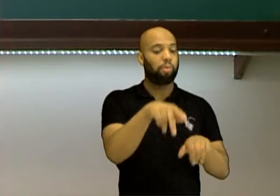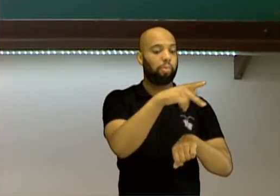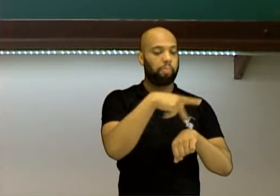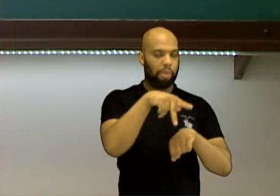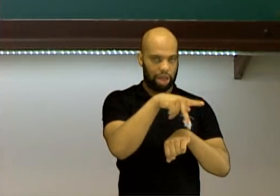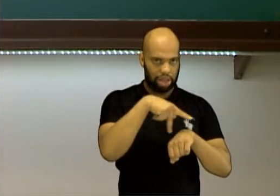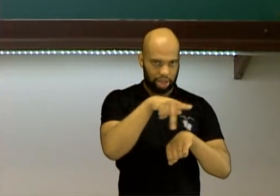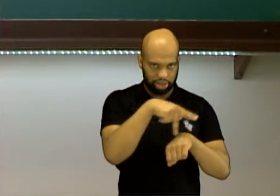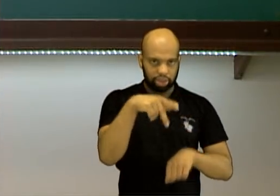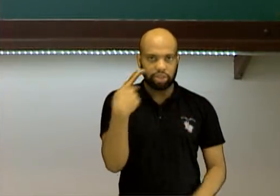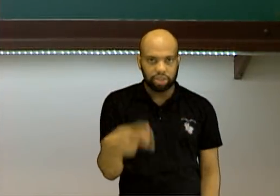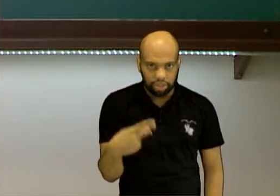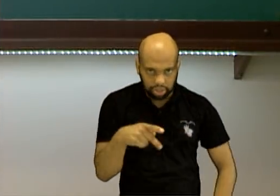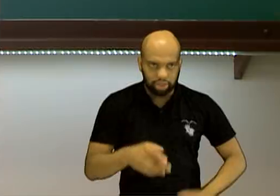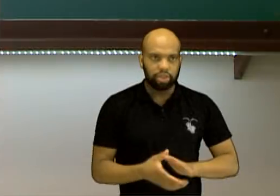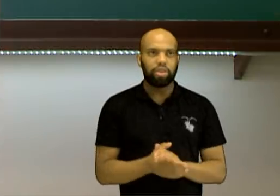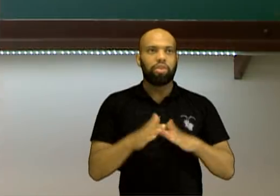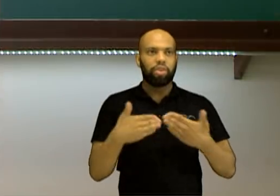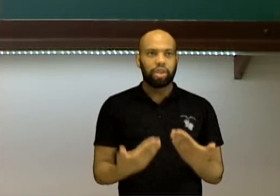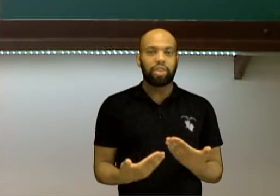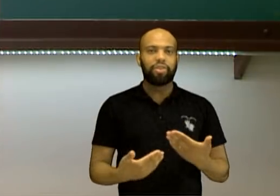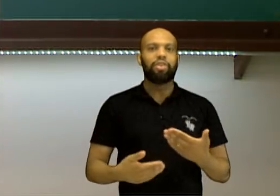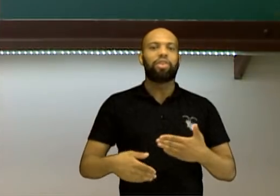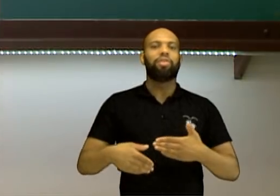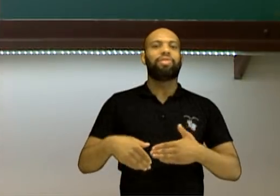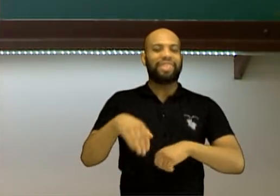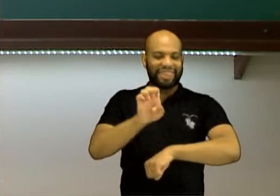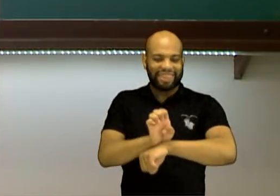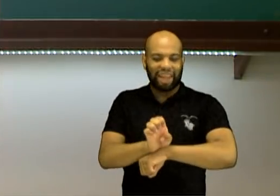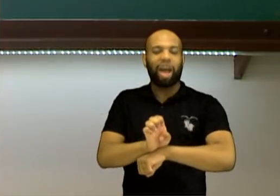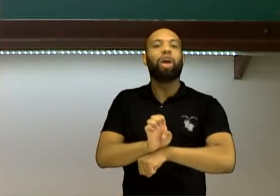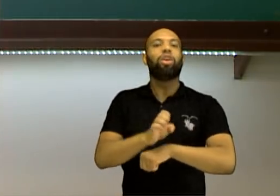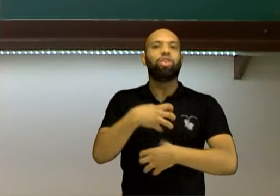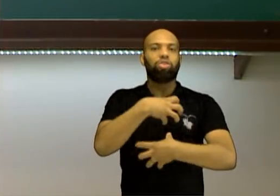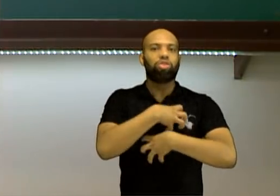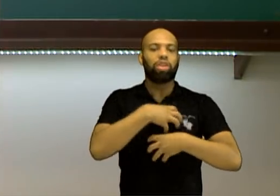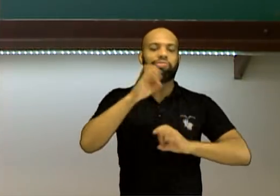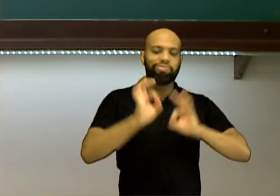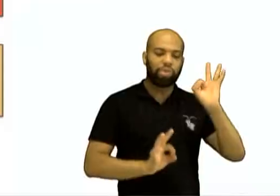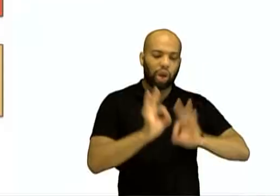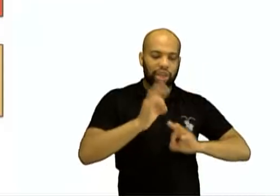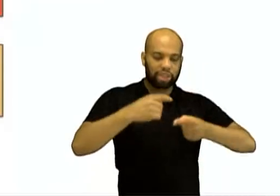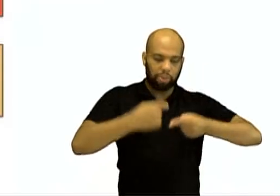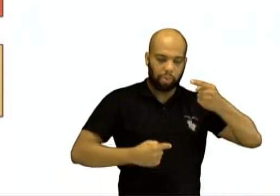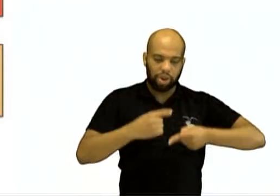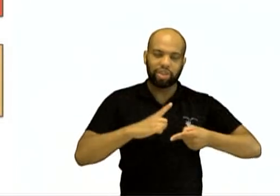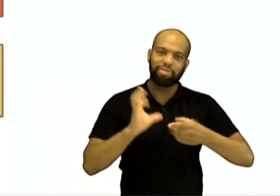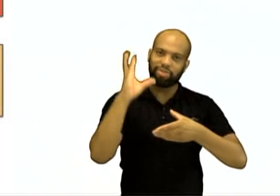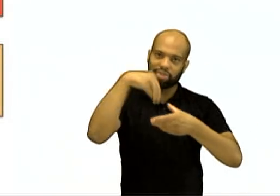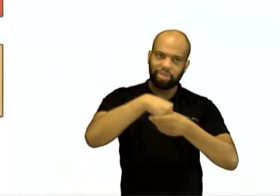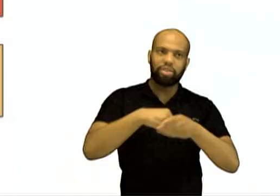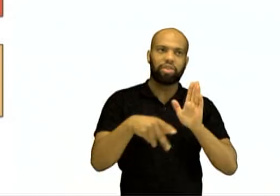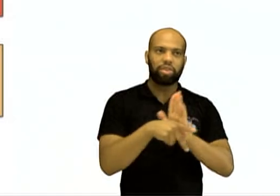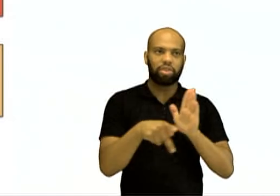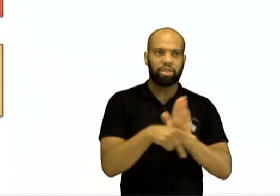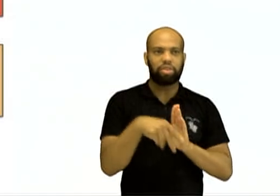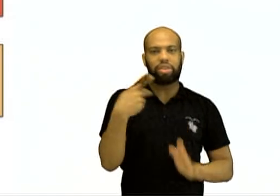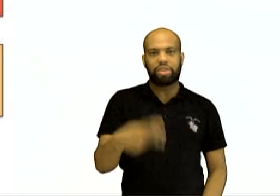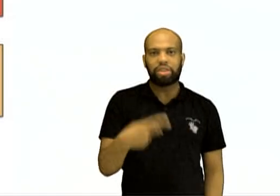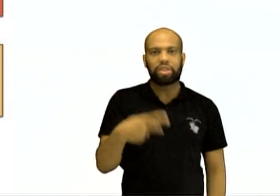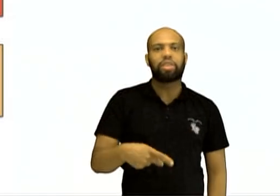país? O Estado é a forma como a sociedade se organiza politicamente dentro do território. É um ordenamento